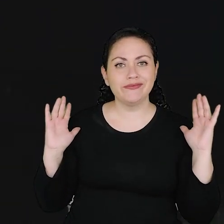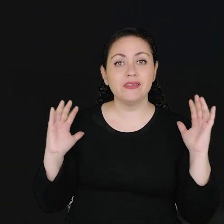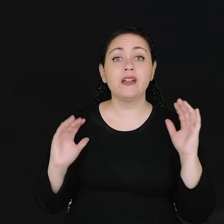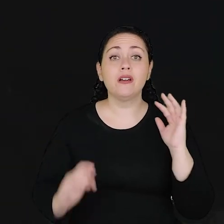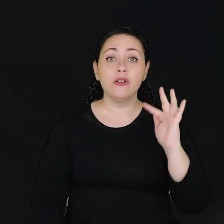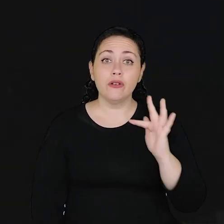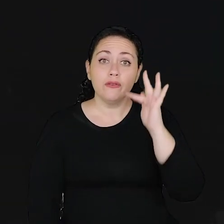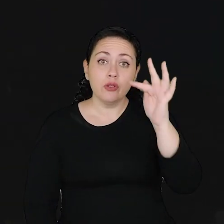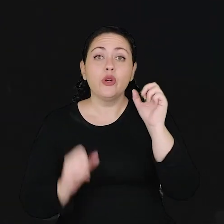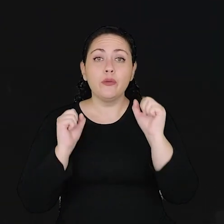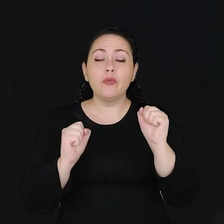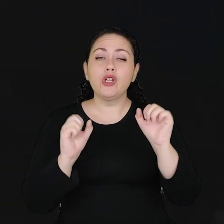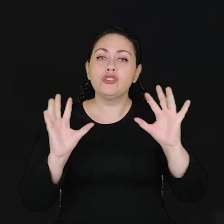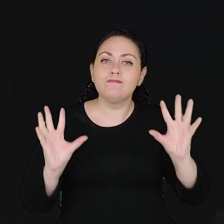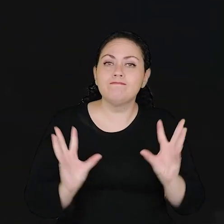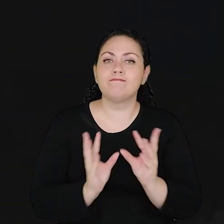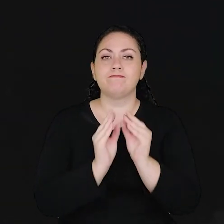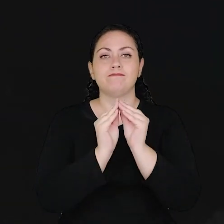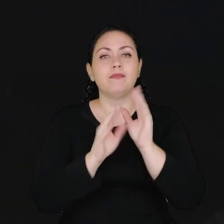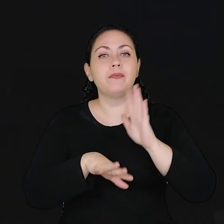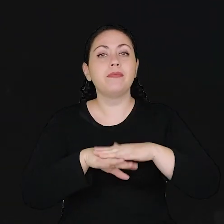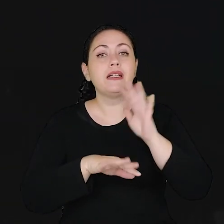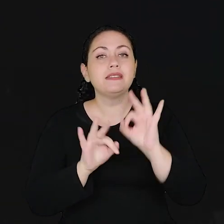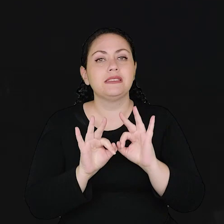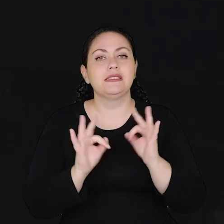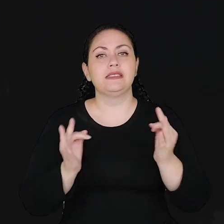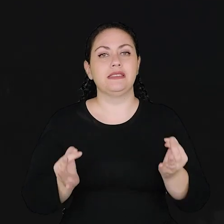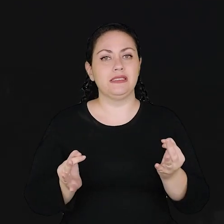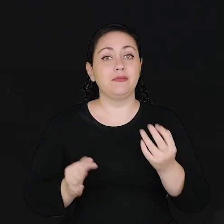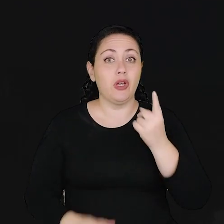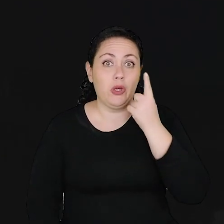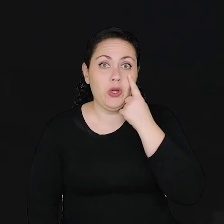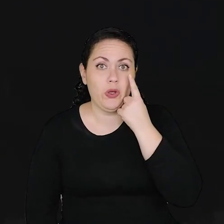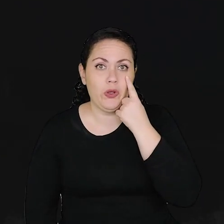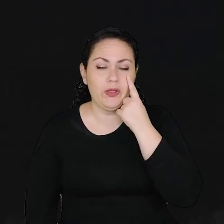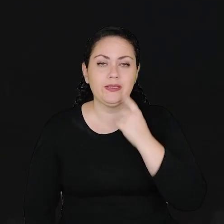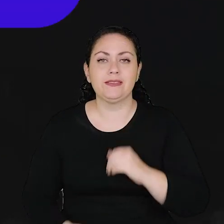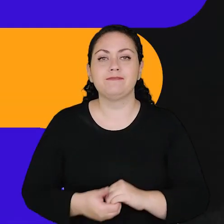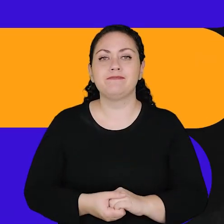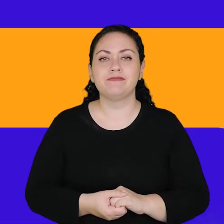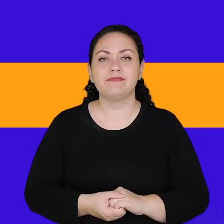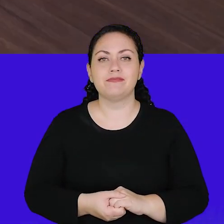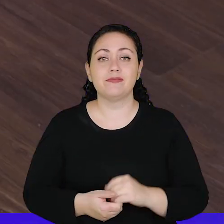a gente pode reduzir o número de passos. Fica mais simples desse jeito.